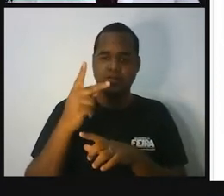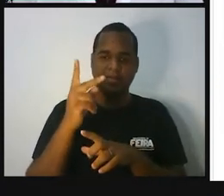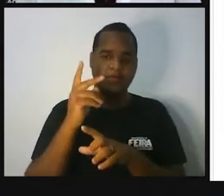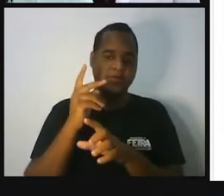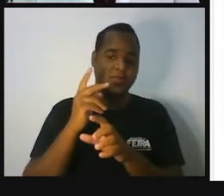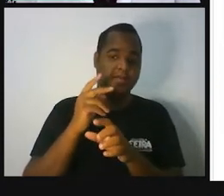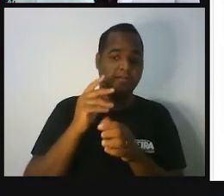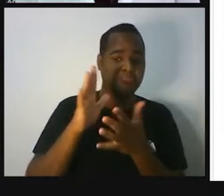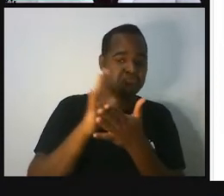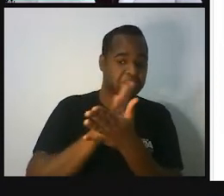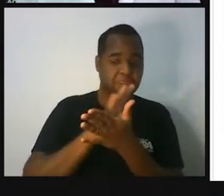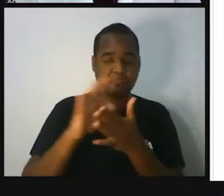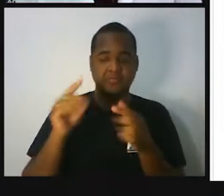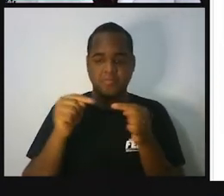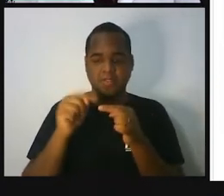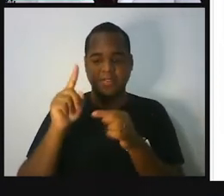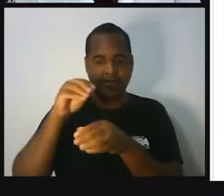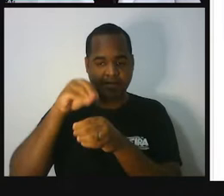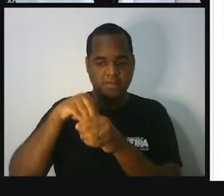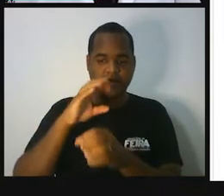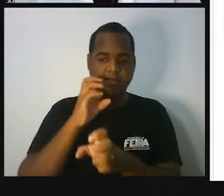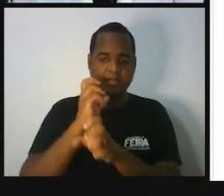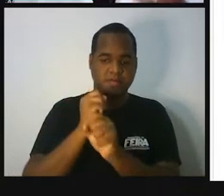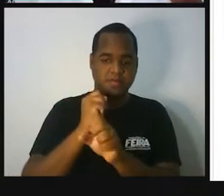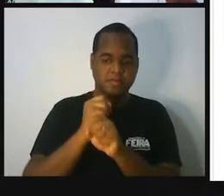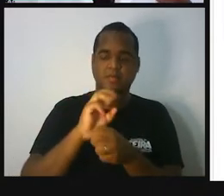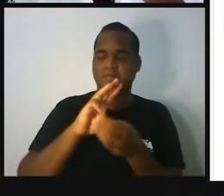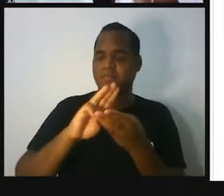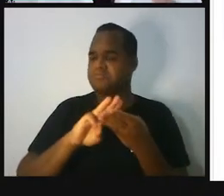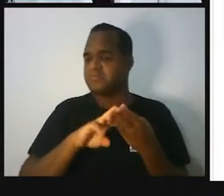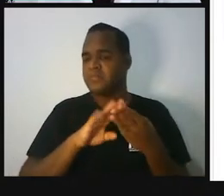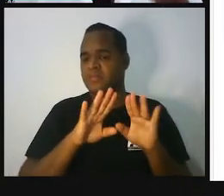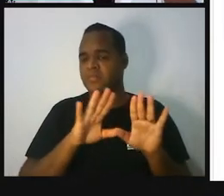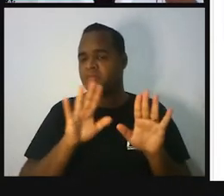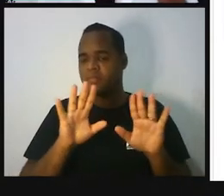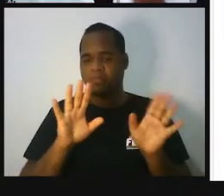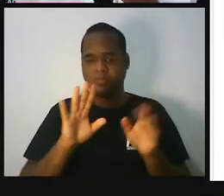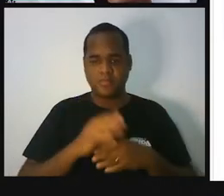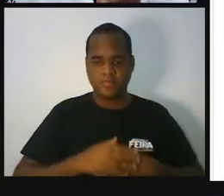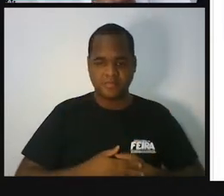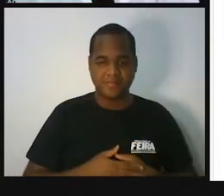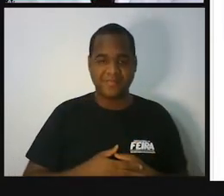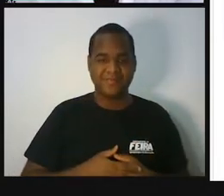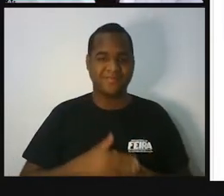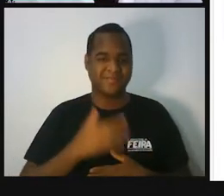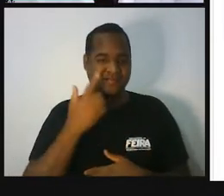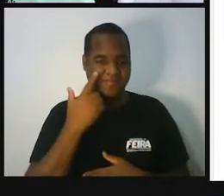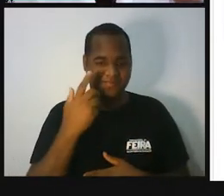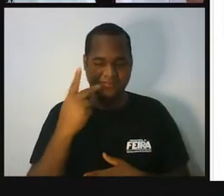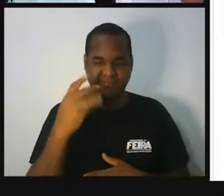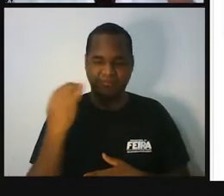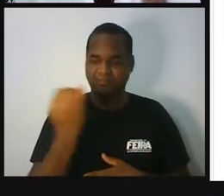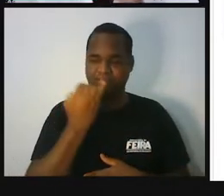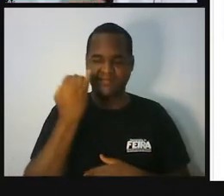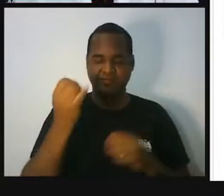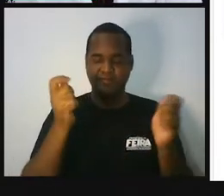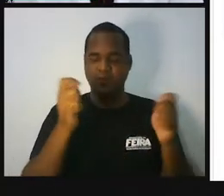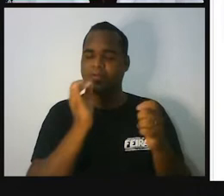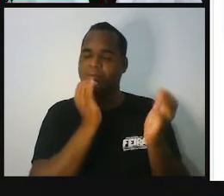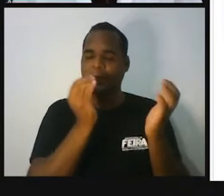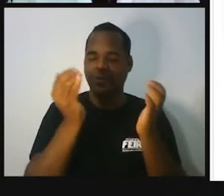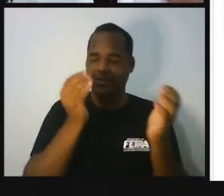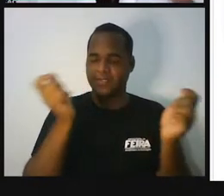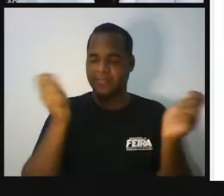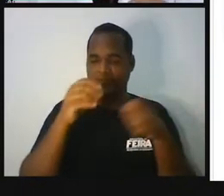é alguma coisa sobre matemática então se liga aí eu vou te trazer um exemplo bem bacana para você